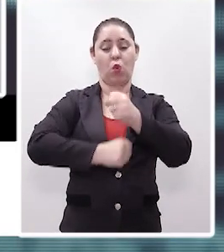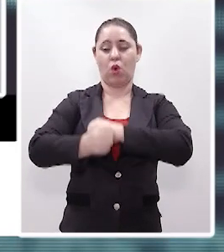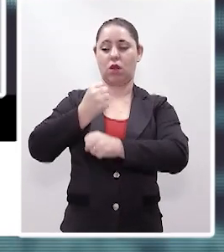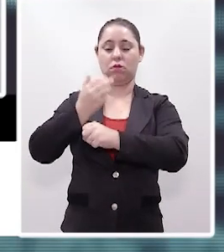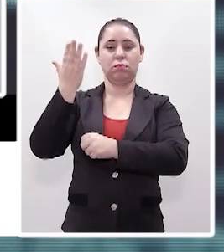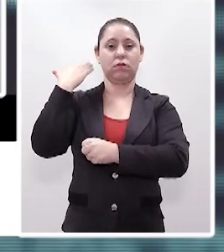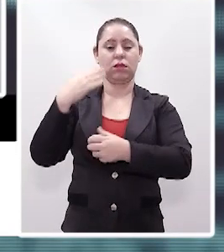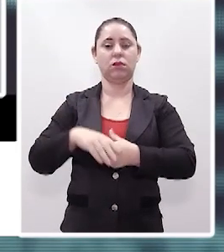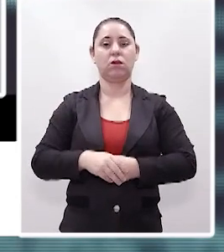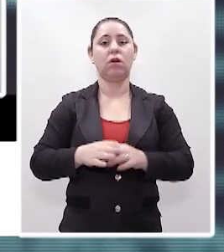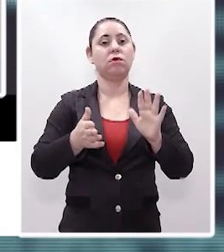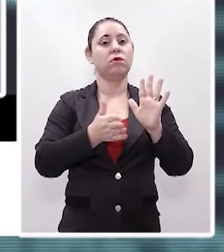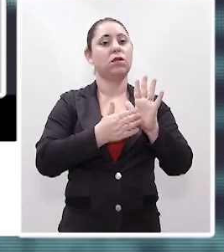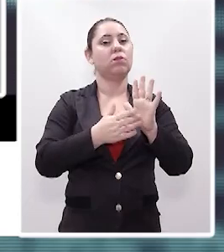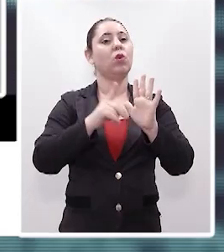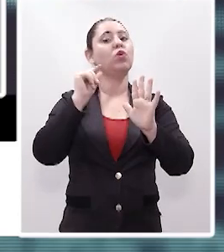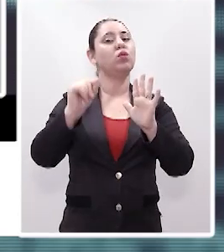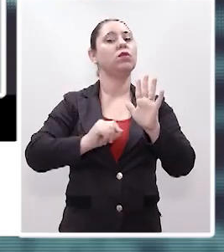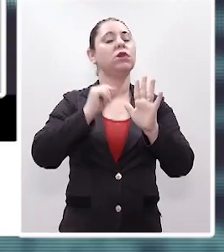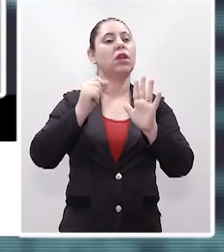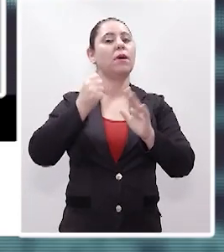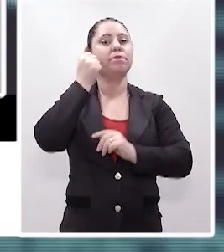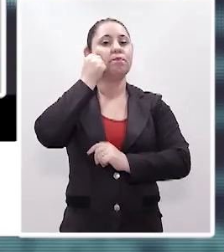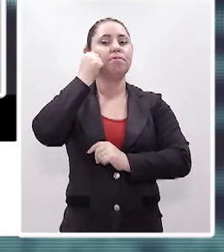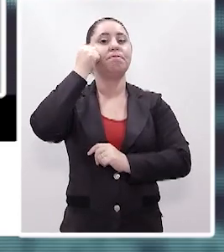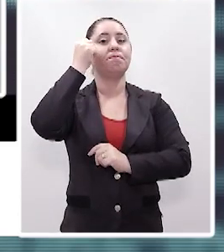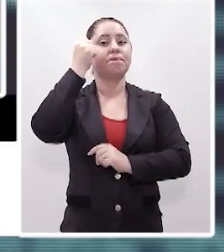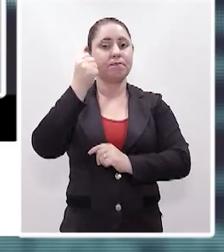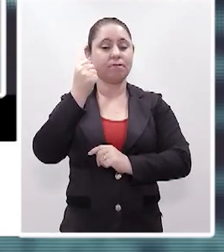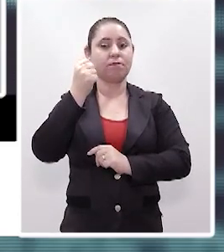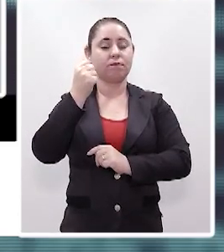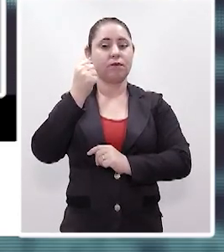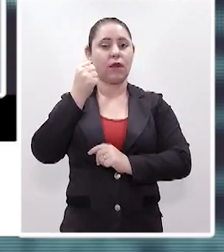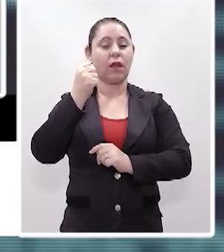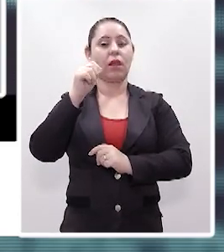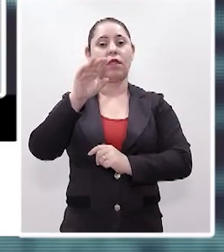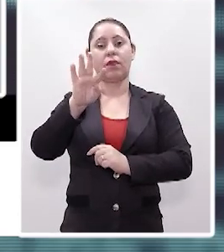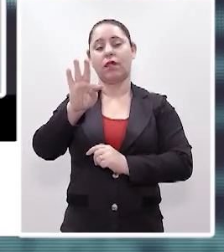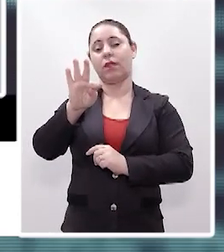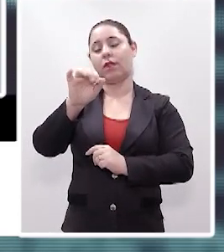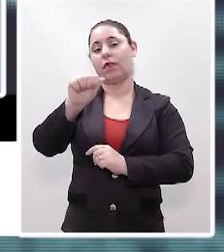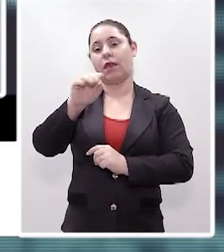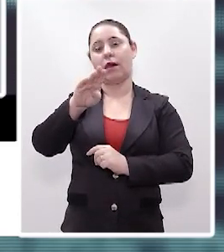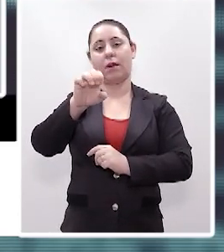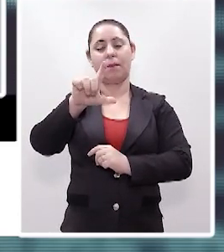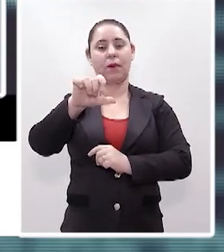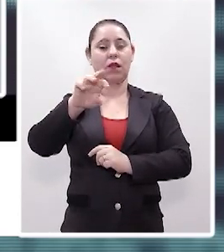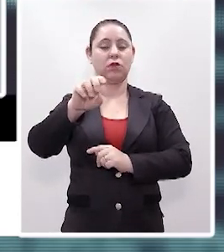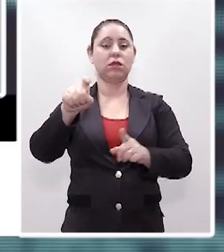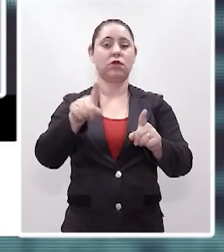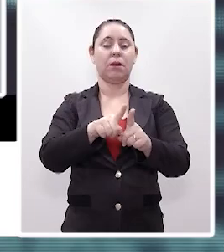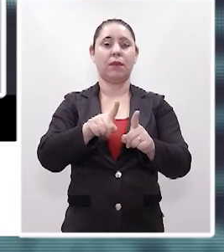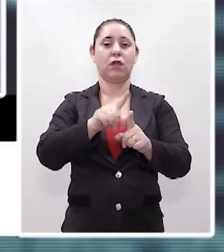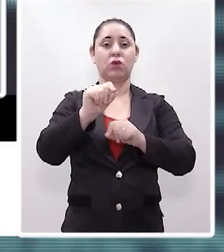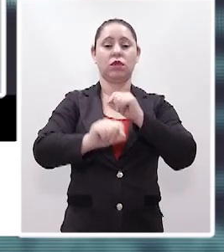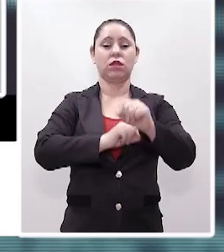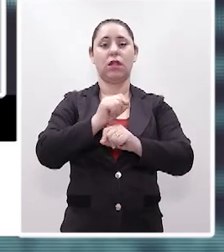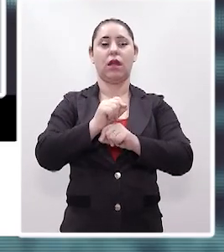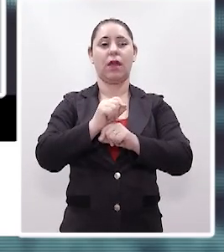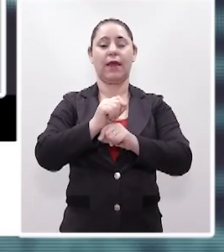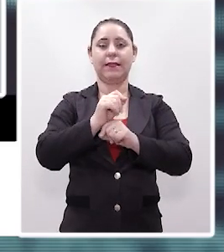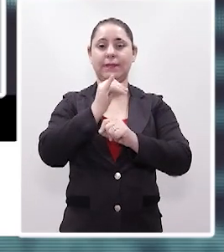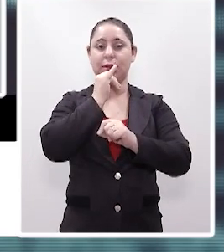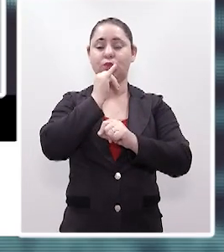ano passado ele propôs a questão de aparelhos celulares e tablets também que foram